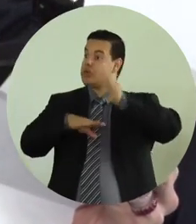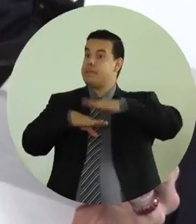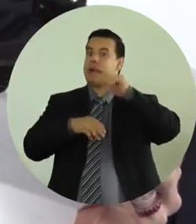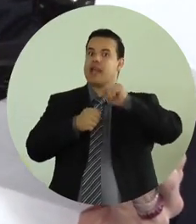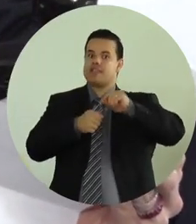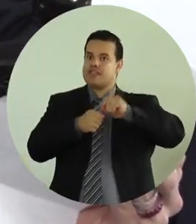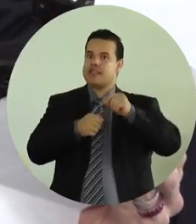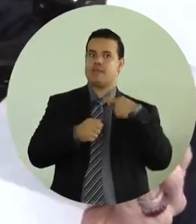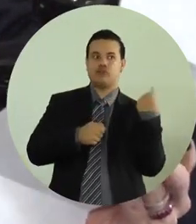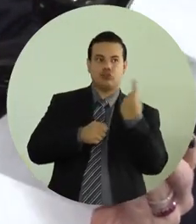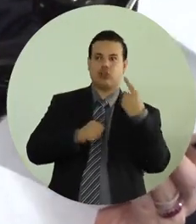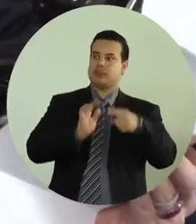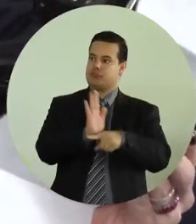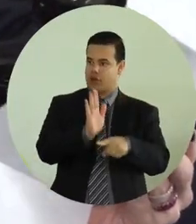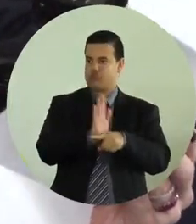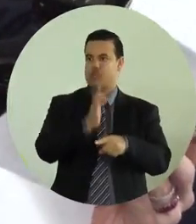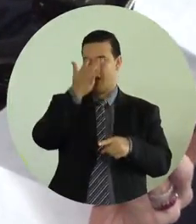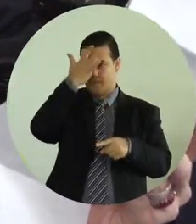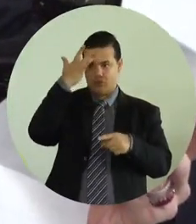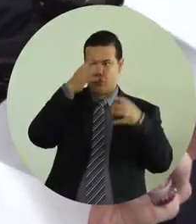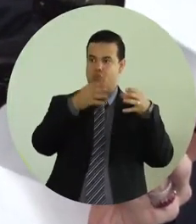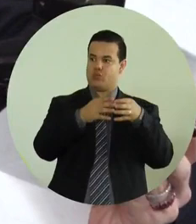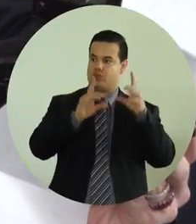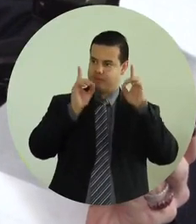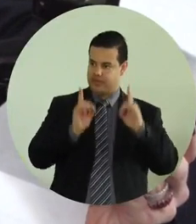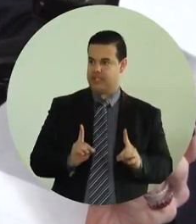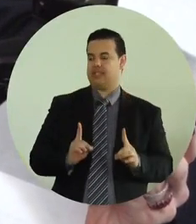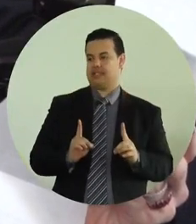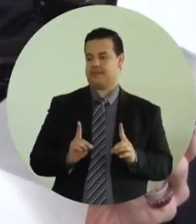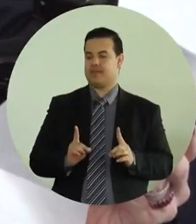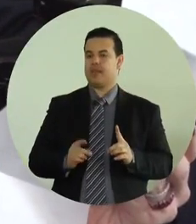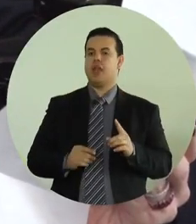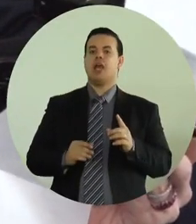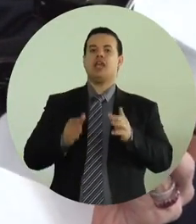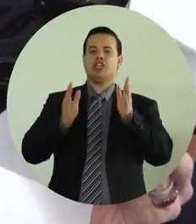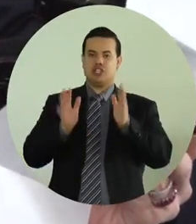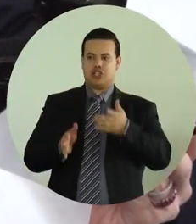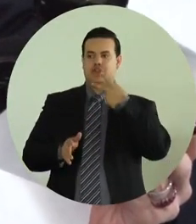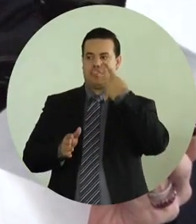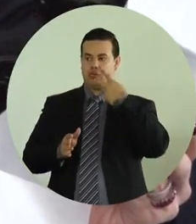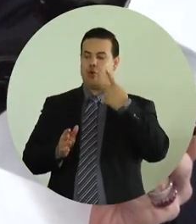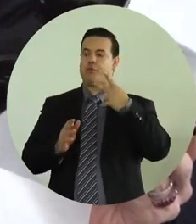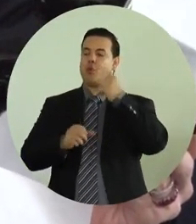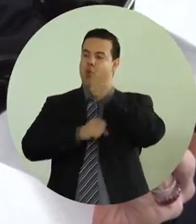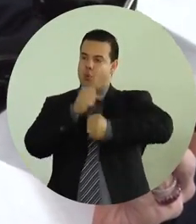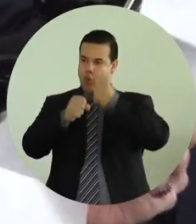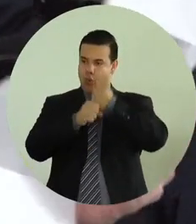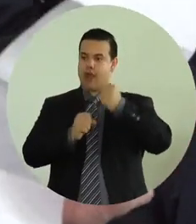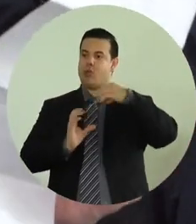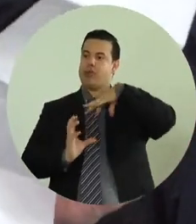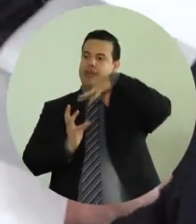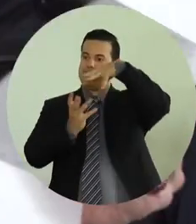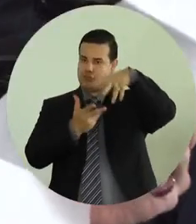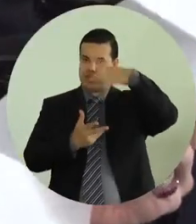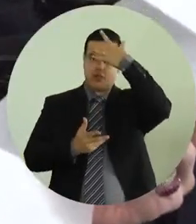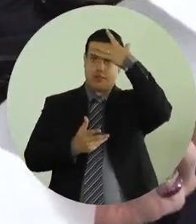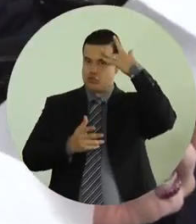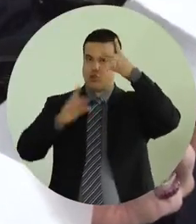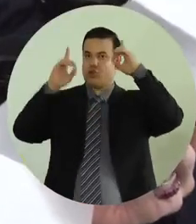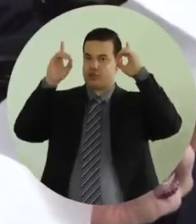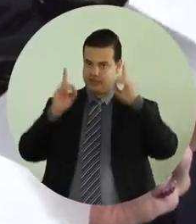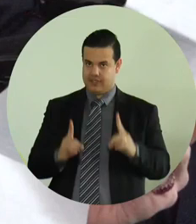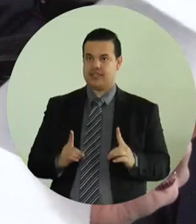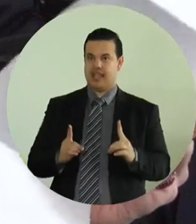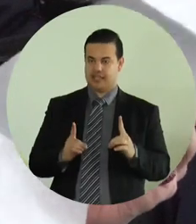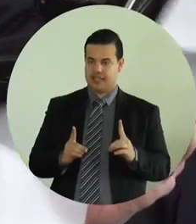mesmos? Como já dizia, a máxima adotada na celebração do Ano Internacional das Pessoas com Deficiência, Nothing About Us Without